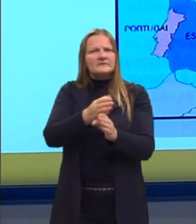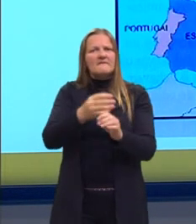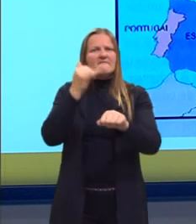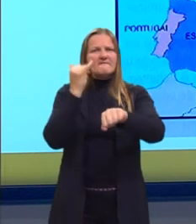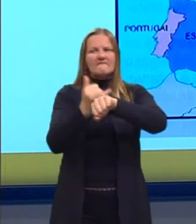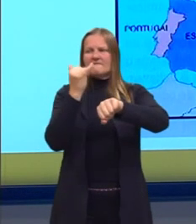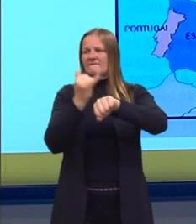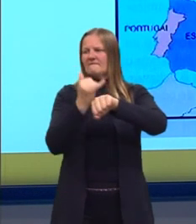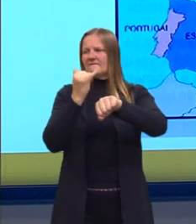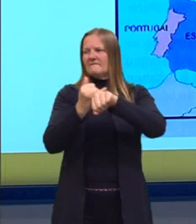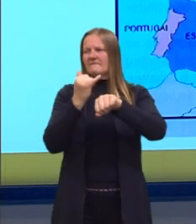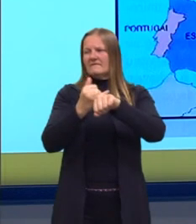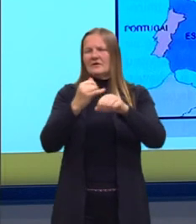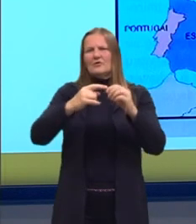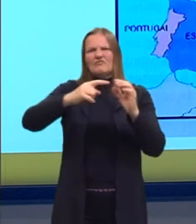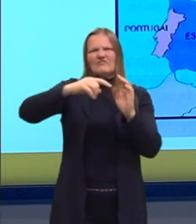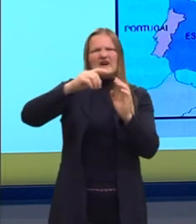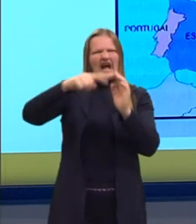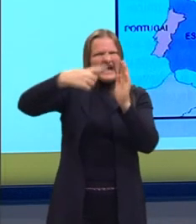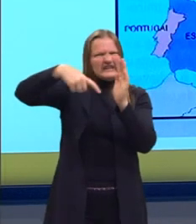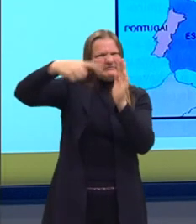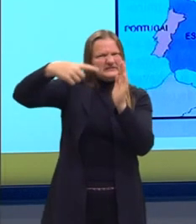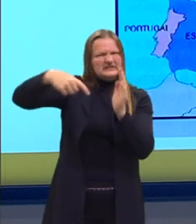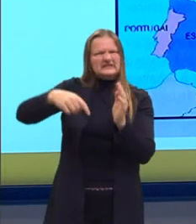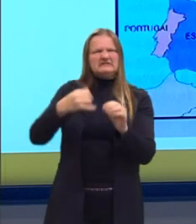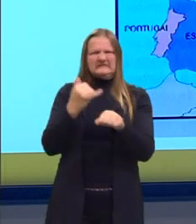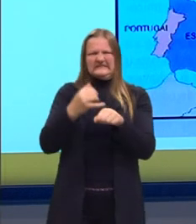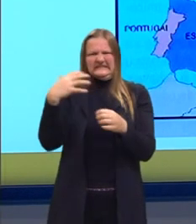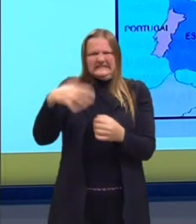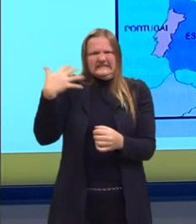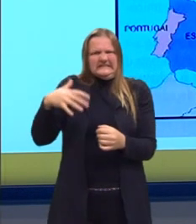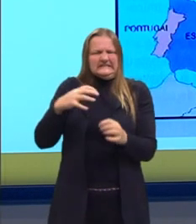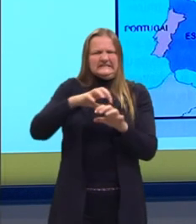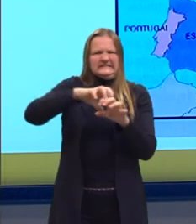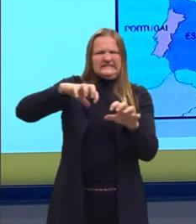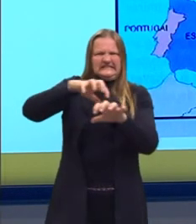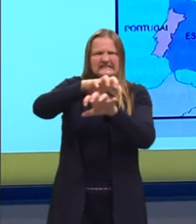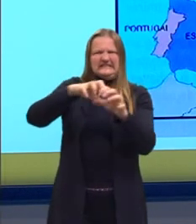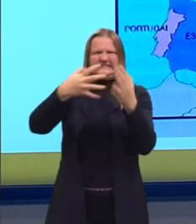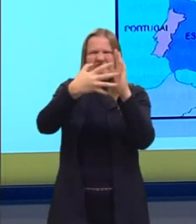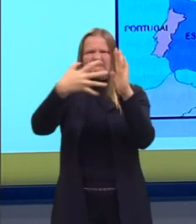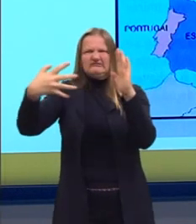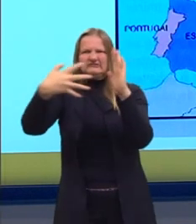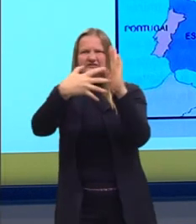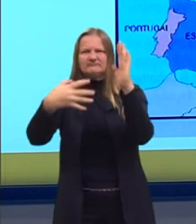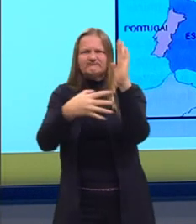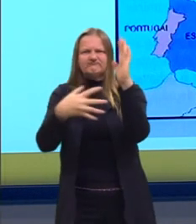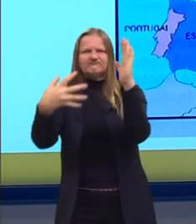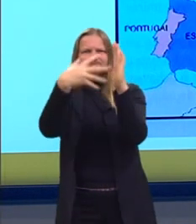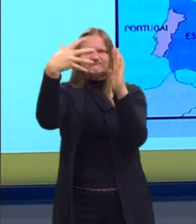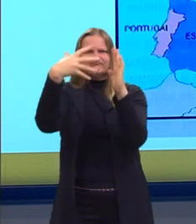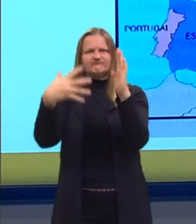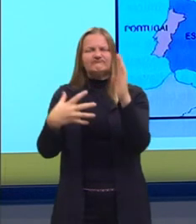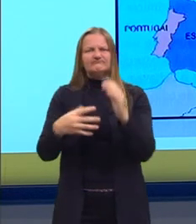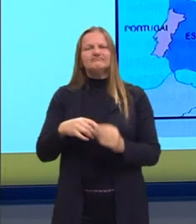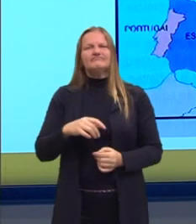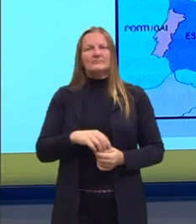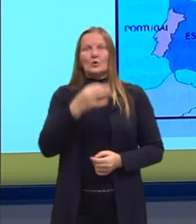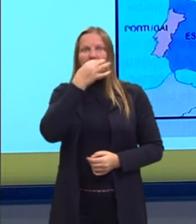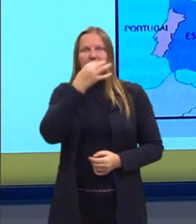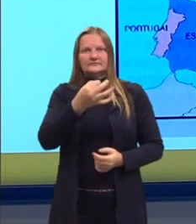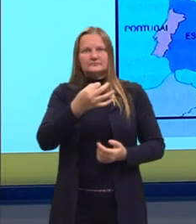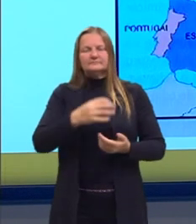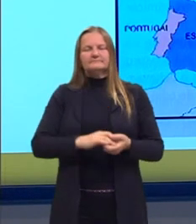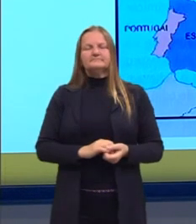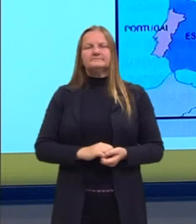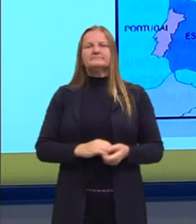gurizada são países aí que chama-se curtir de Ferro por Justamente a militarizado justamente tem essa essa questão aí tá agora